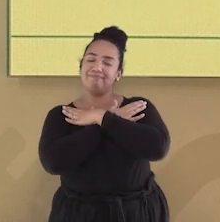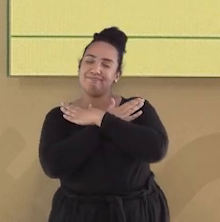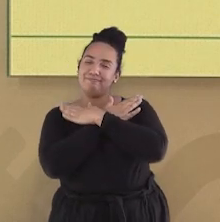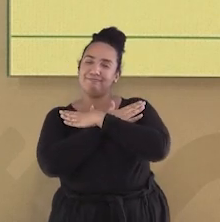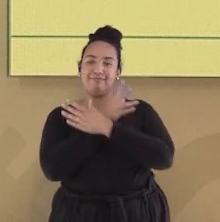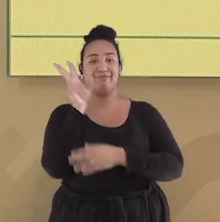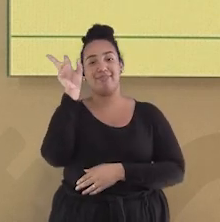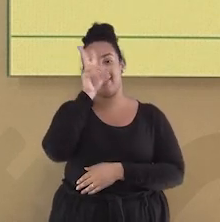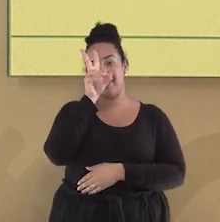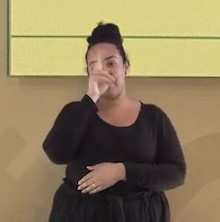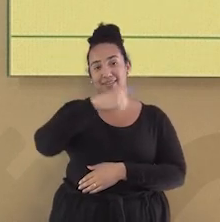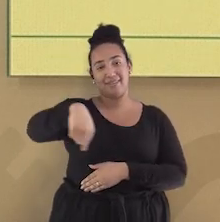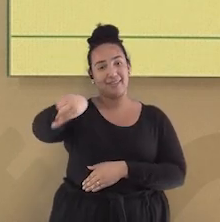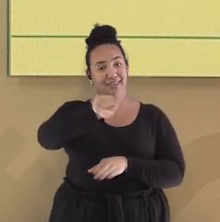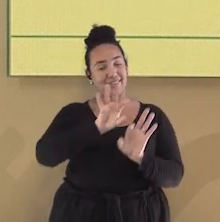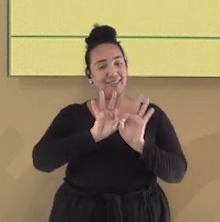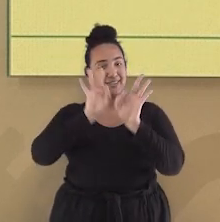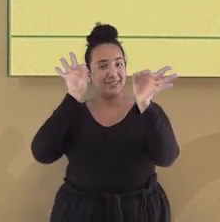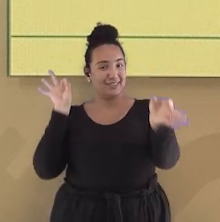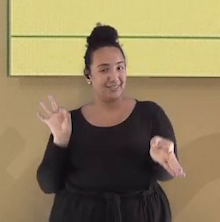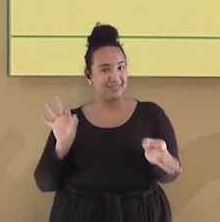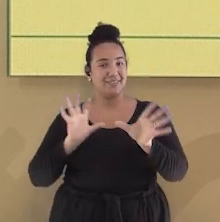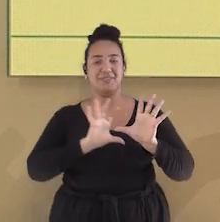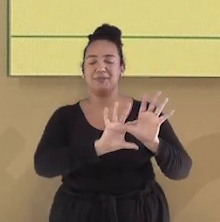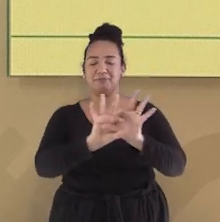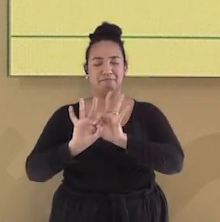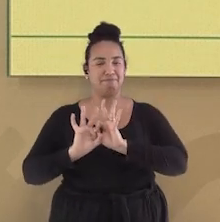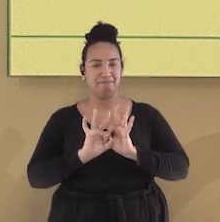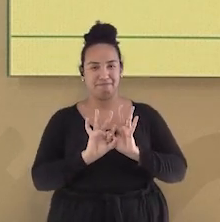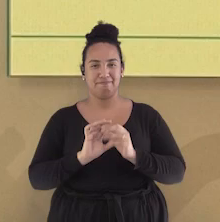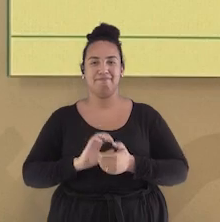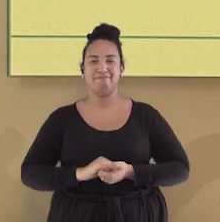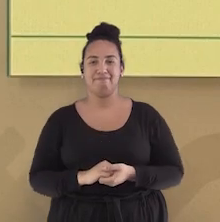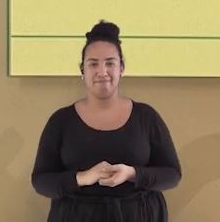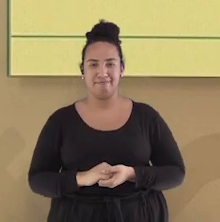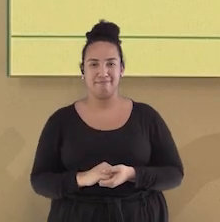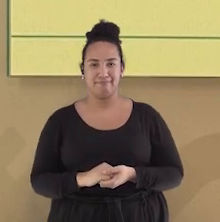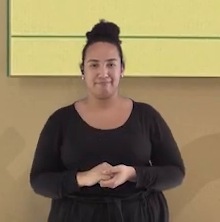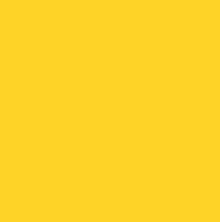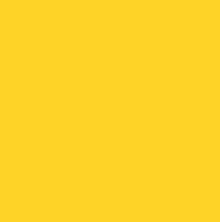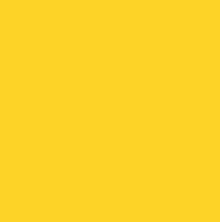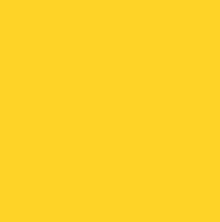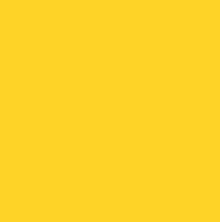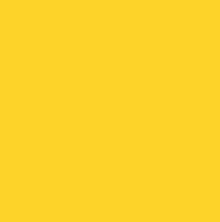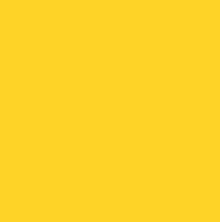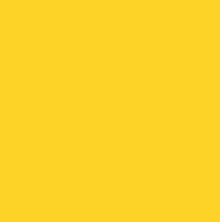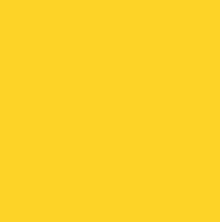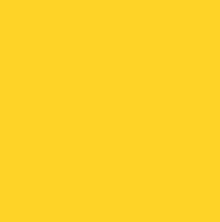Abraço e não esqueçam, mesmo distantes, estamos juntos.